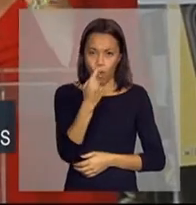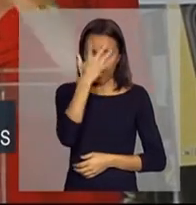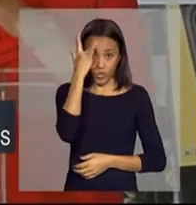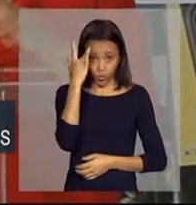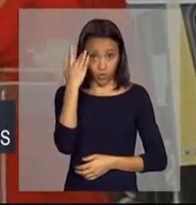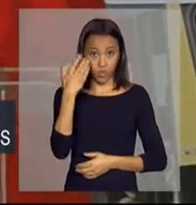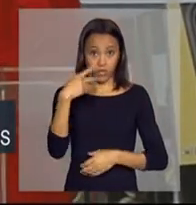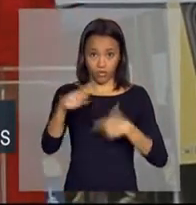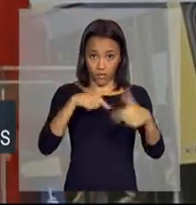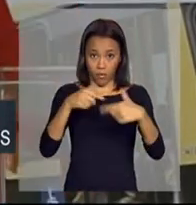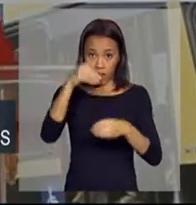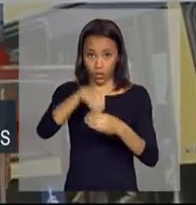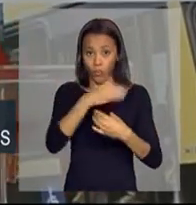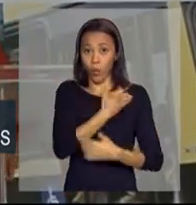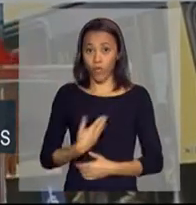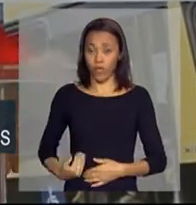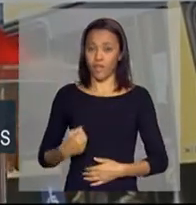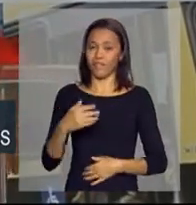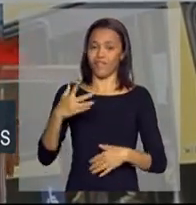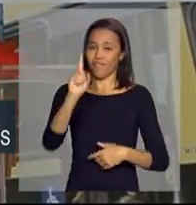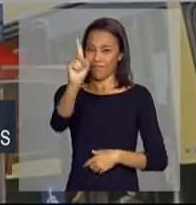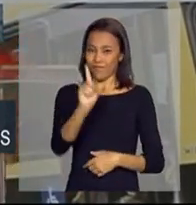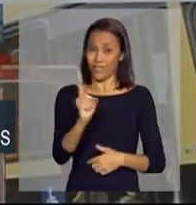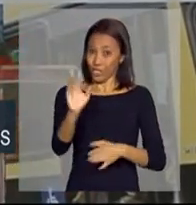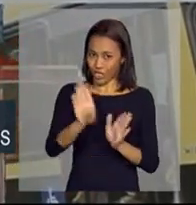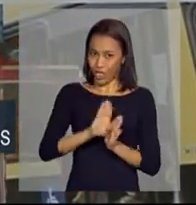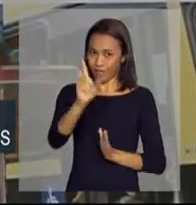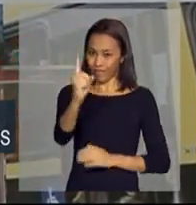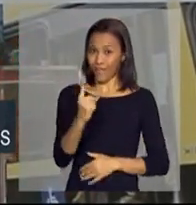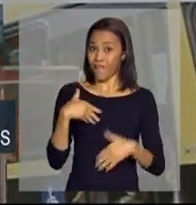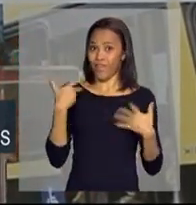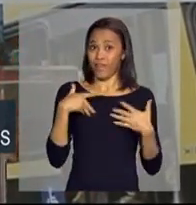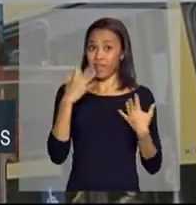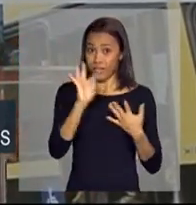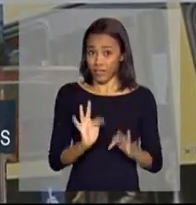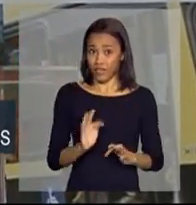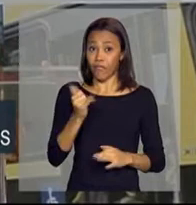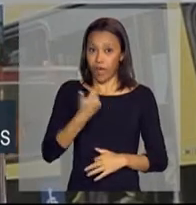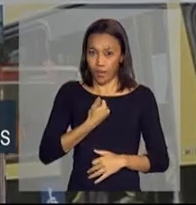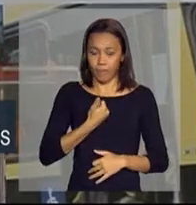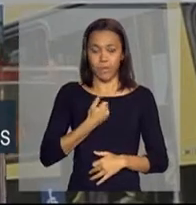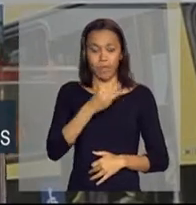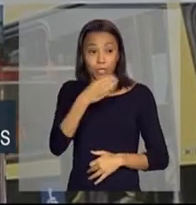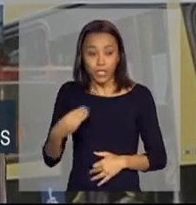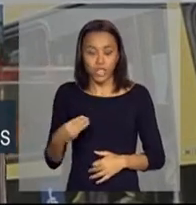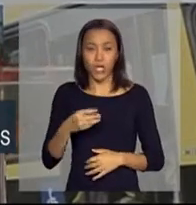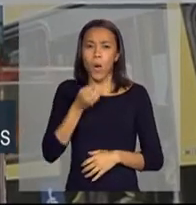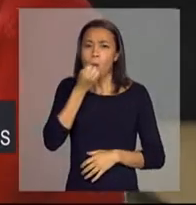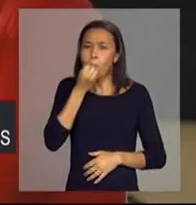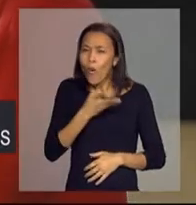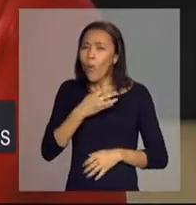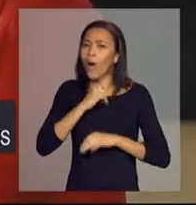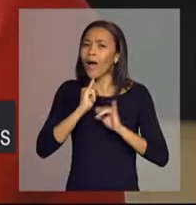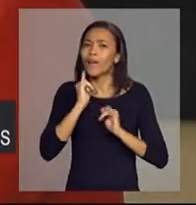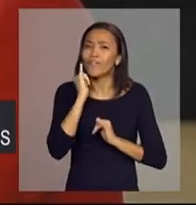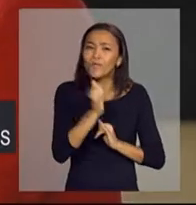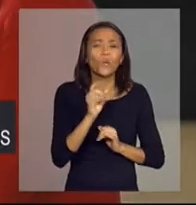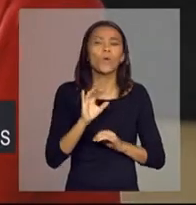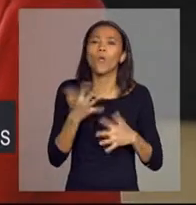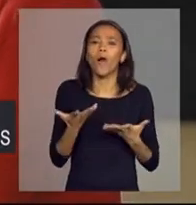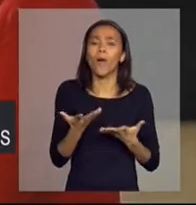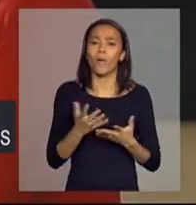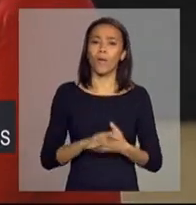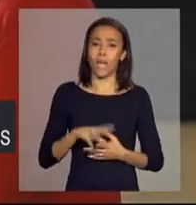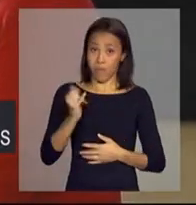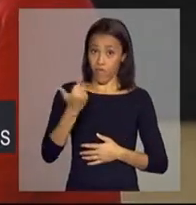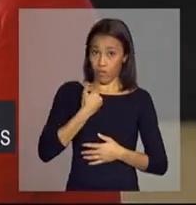do governo chega para mim muito feliz e diz o seguinte: ministra, uma boa notícia para a senhora. Eu falei: qual?